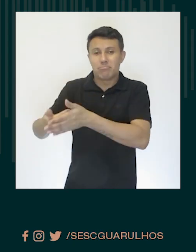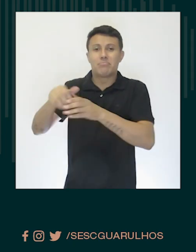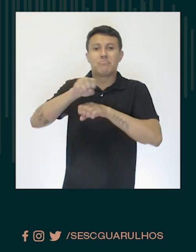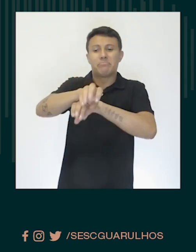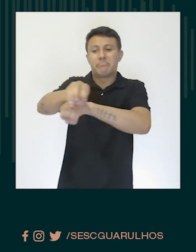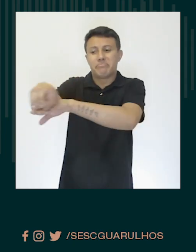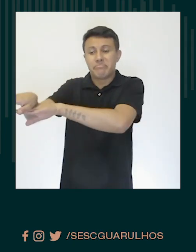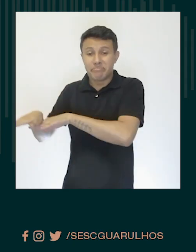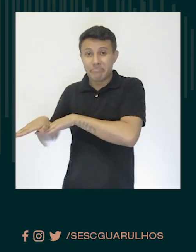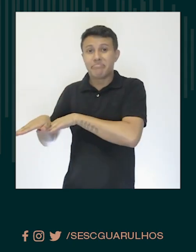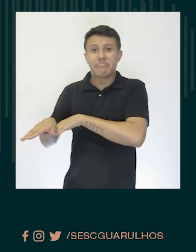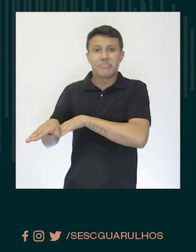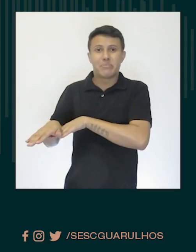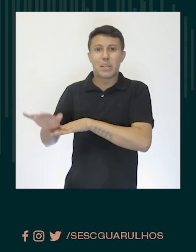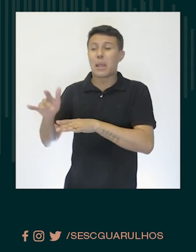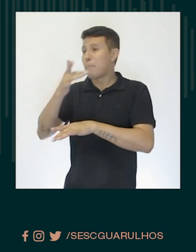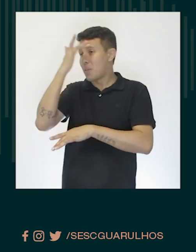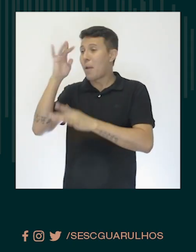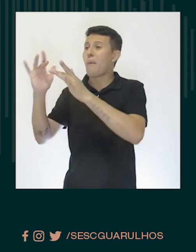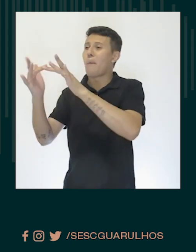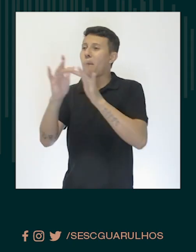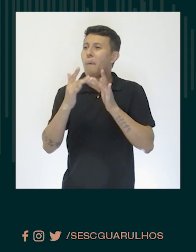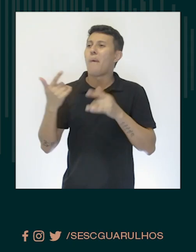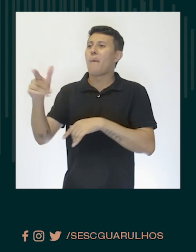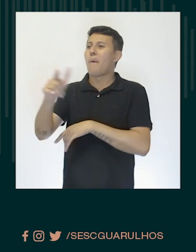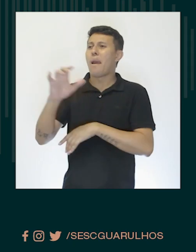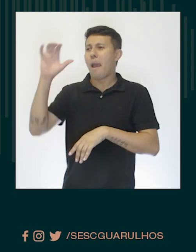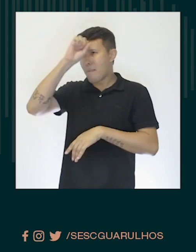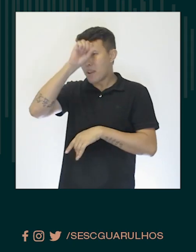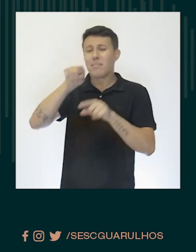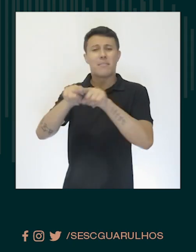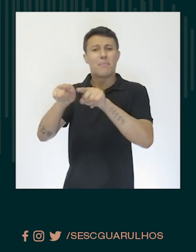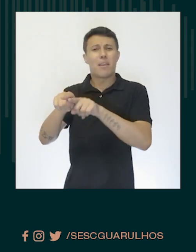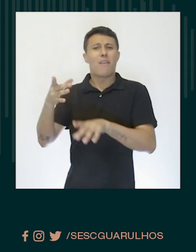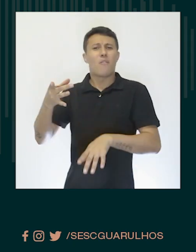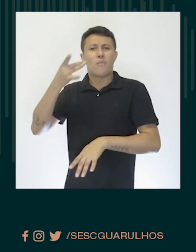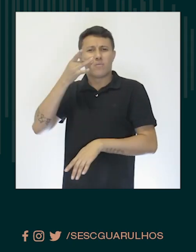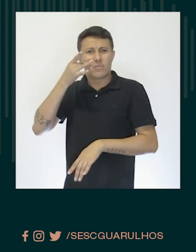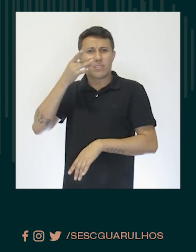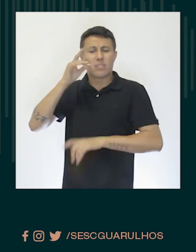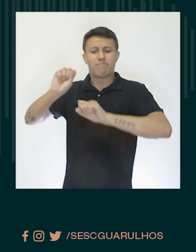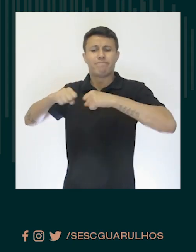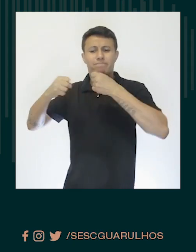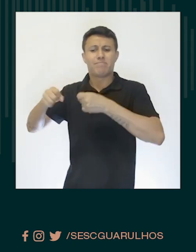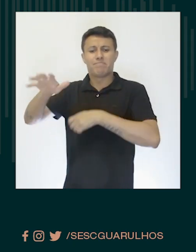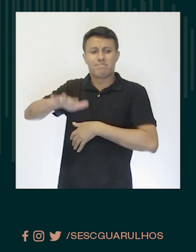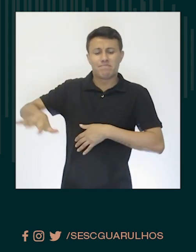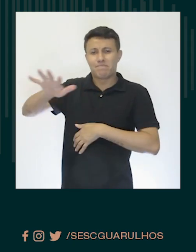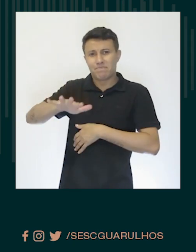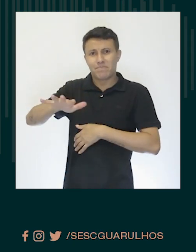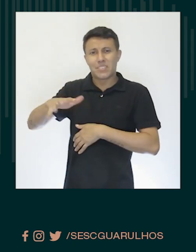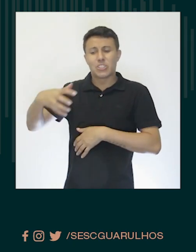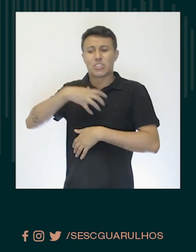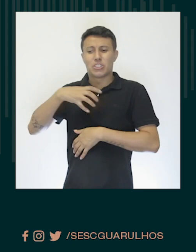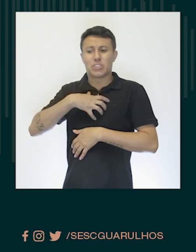muito tendo contato com outras pessoas, a gente aprende muito vivenciando ações, e essa forma